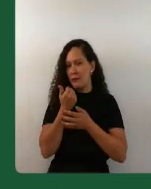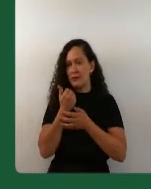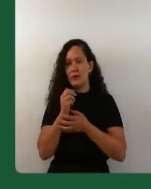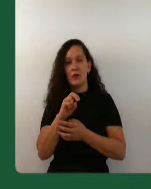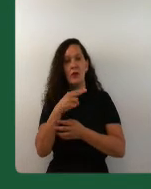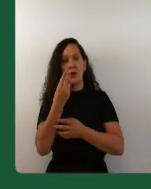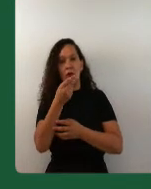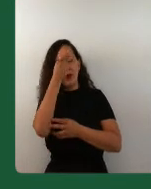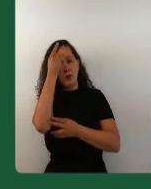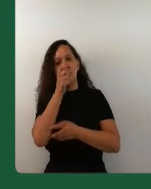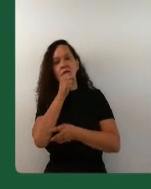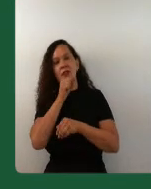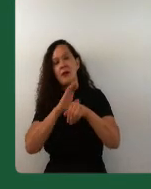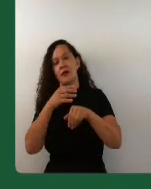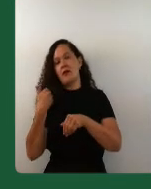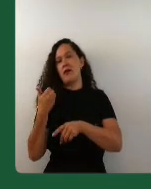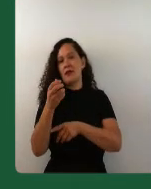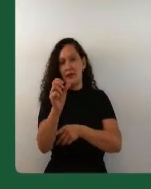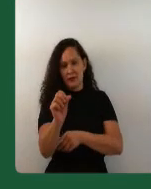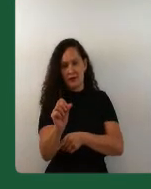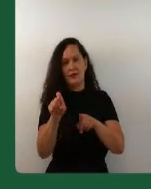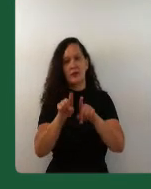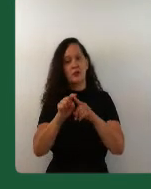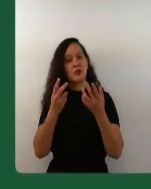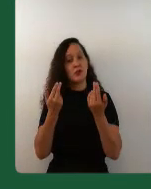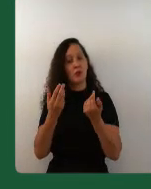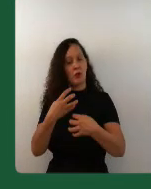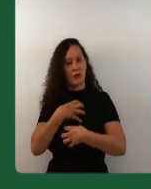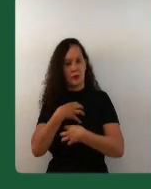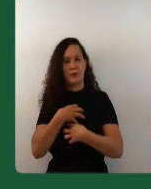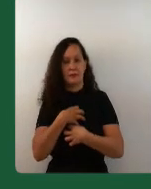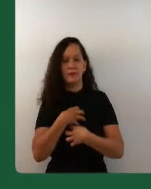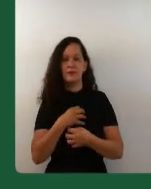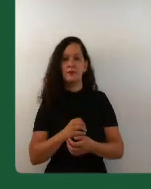para idosos acima de 60 anos também na mesma condição.